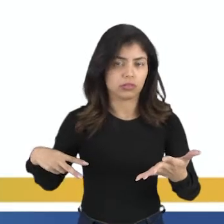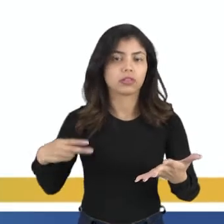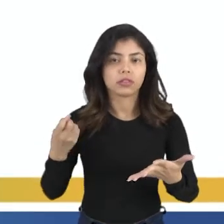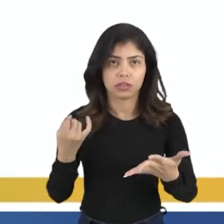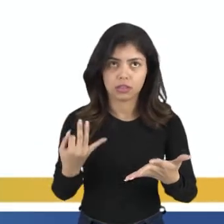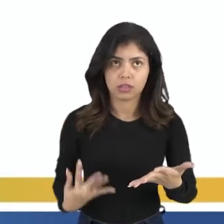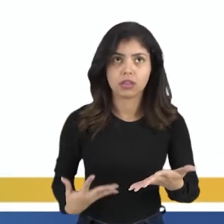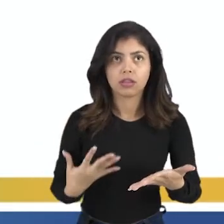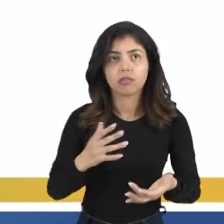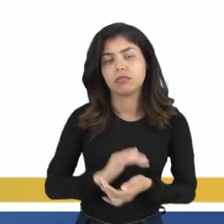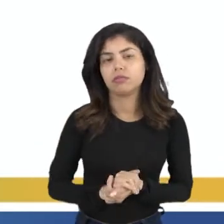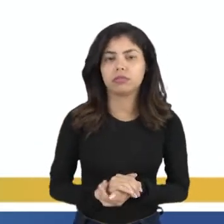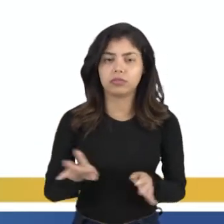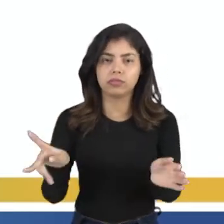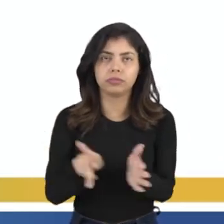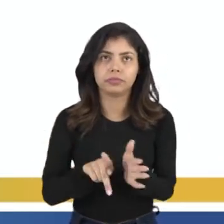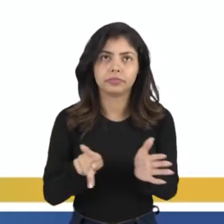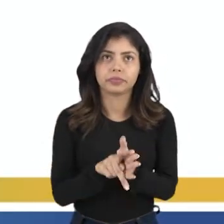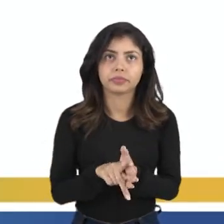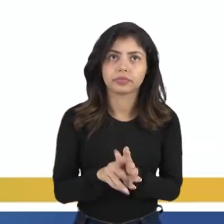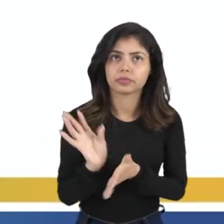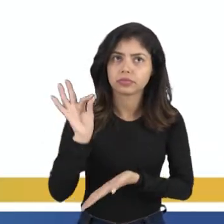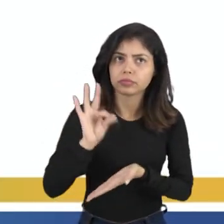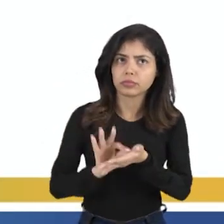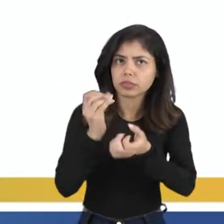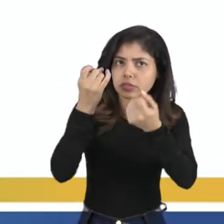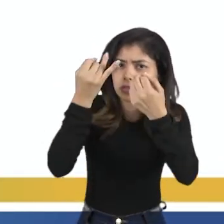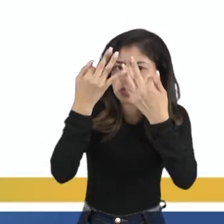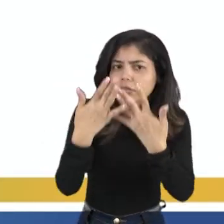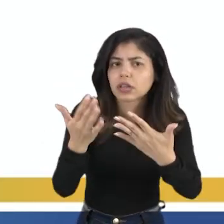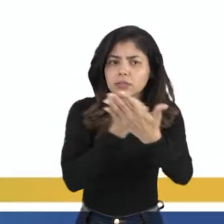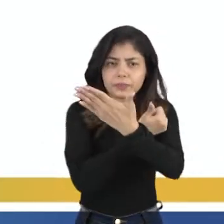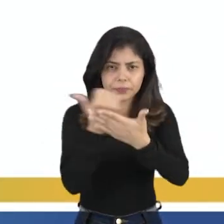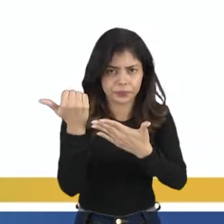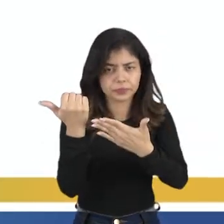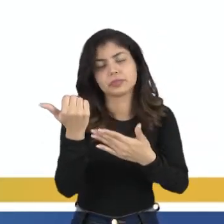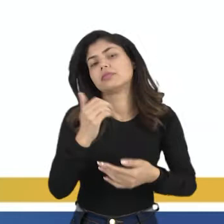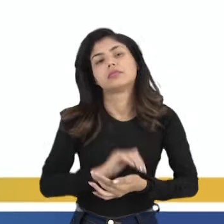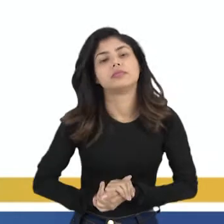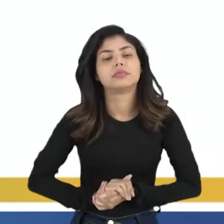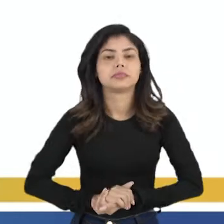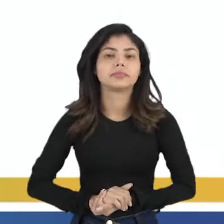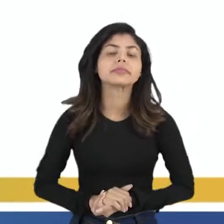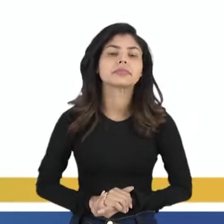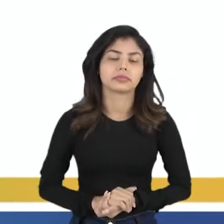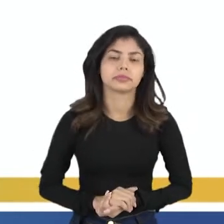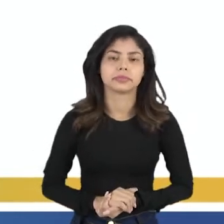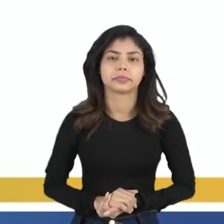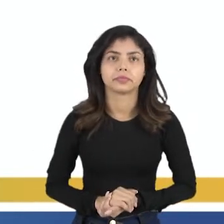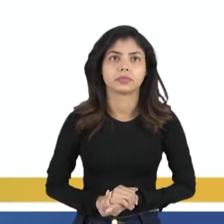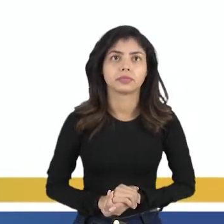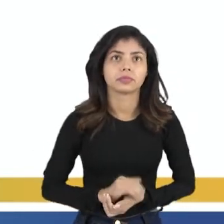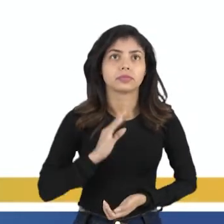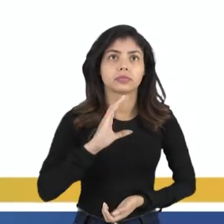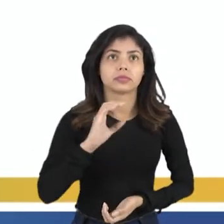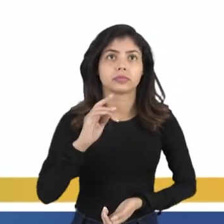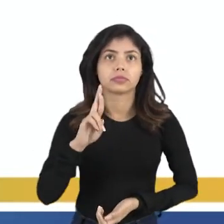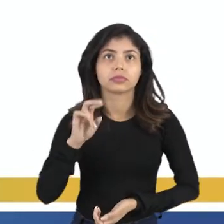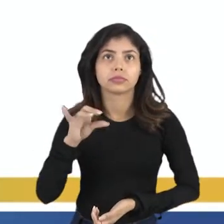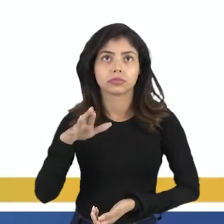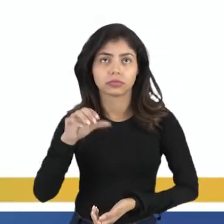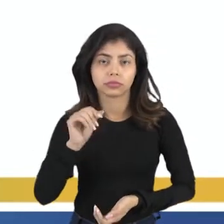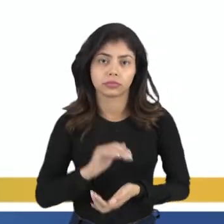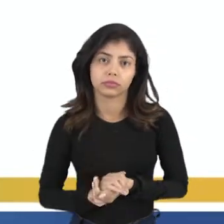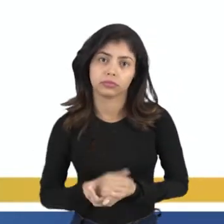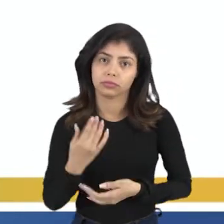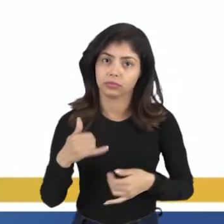aí, aciona-os para justificar suas ações. Então, a dona Constância lá,